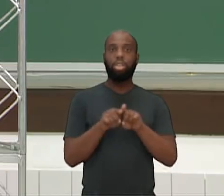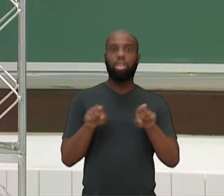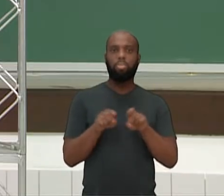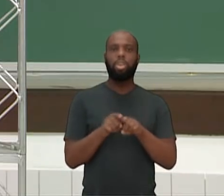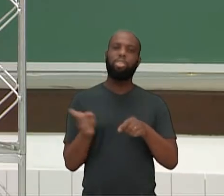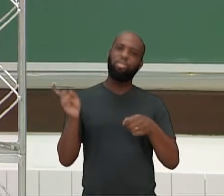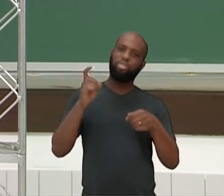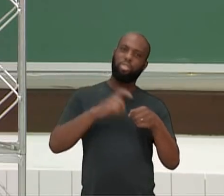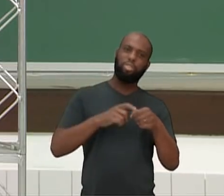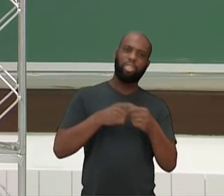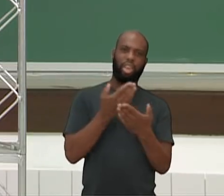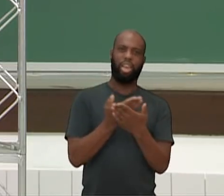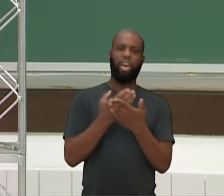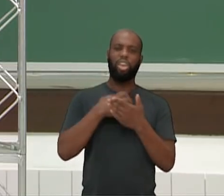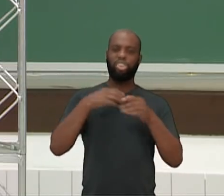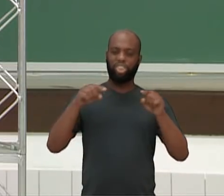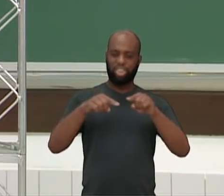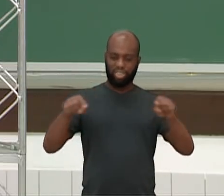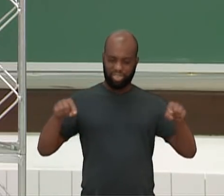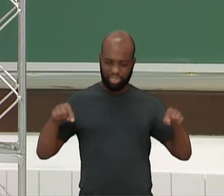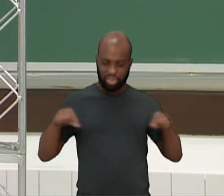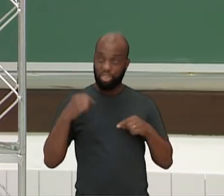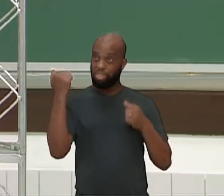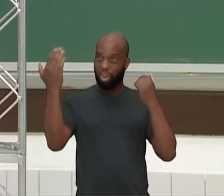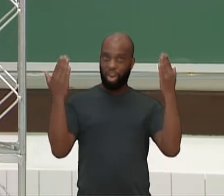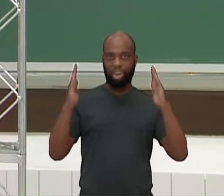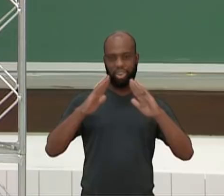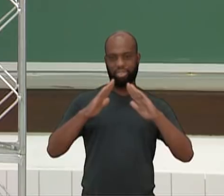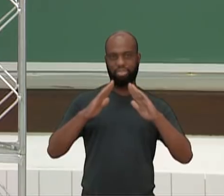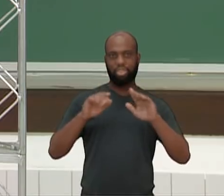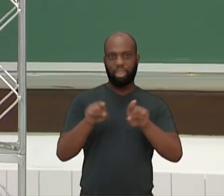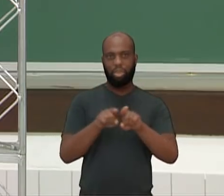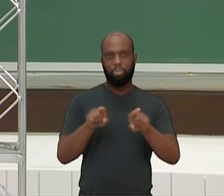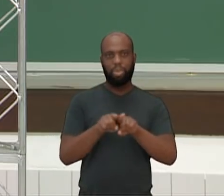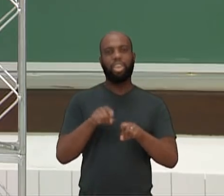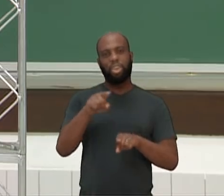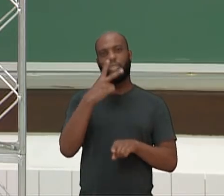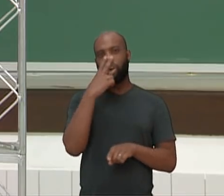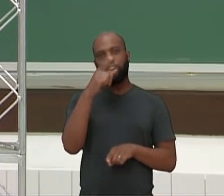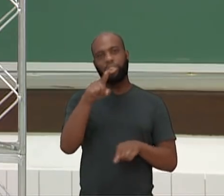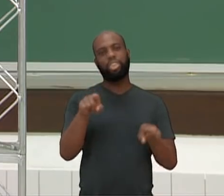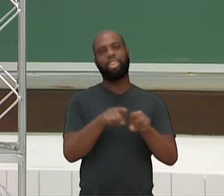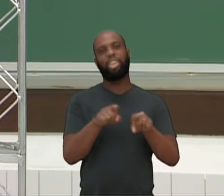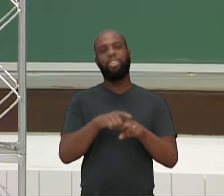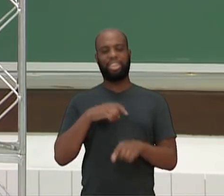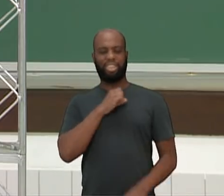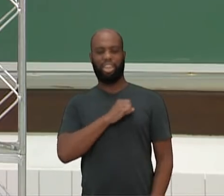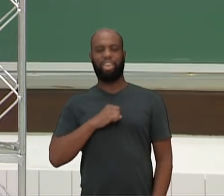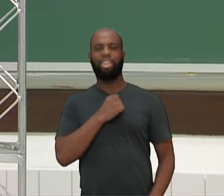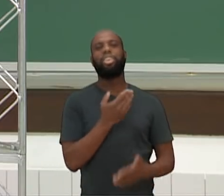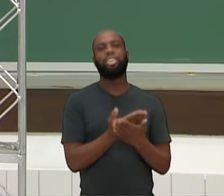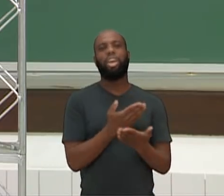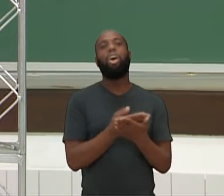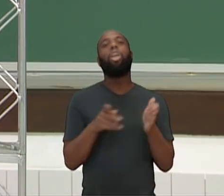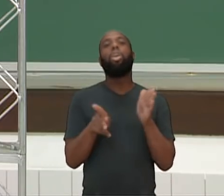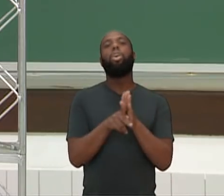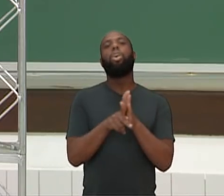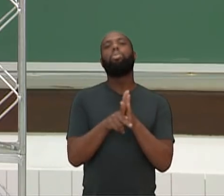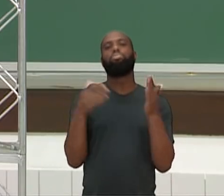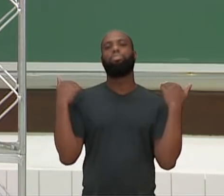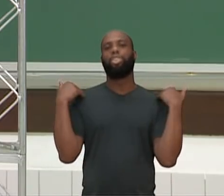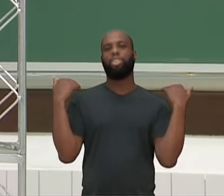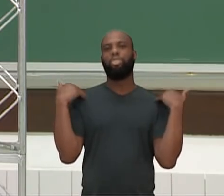dia a dia, né? Estou com saudade e eu tenho certeza que você também está com saudade das aulas, principalmente de educação física, né? Sei que todos